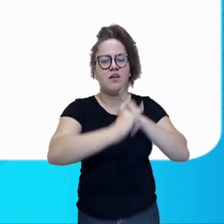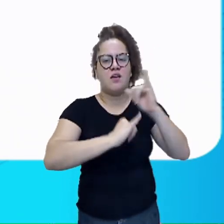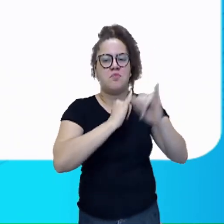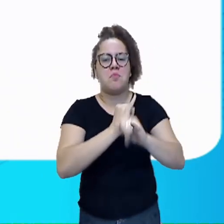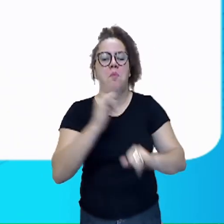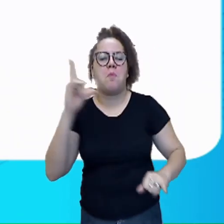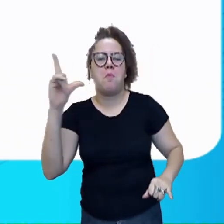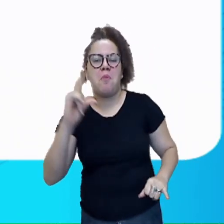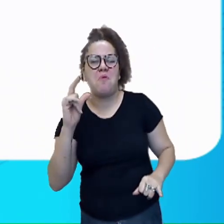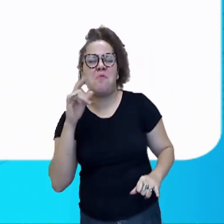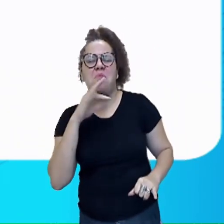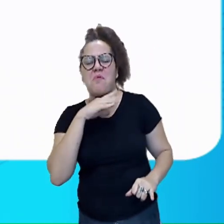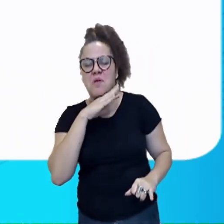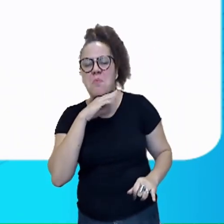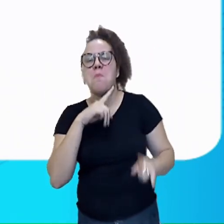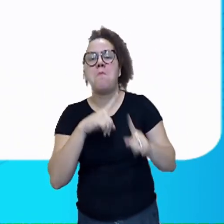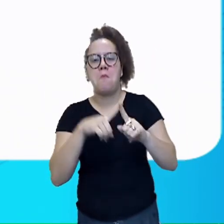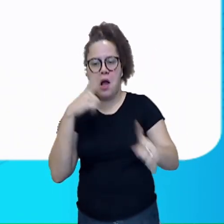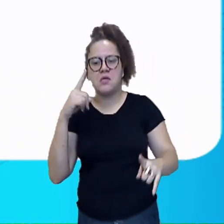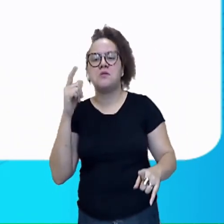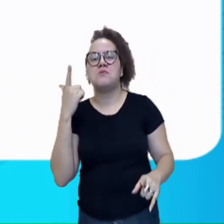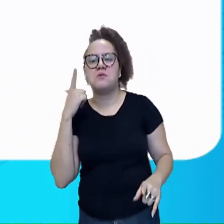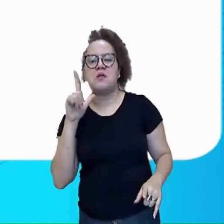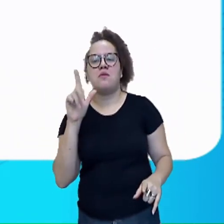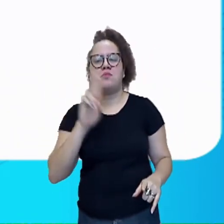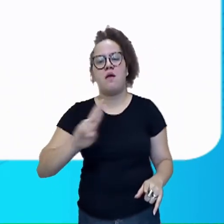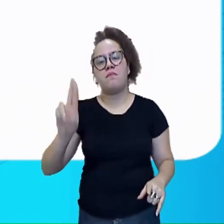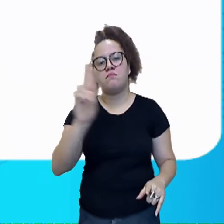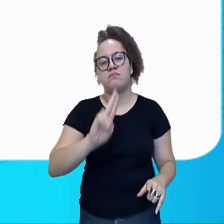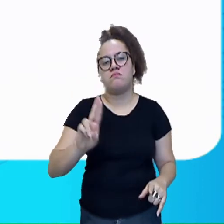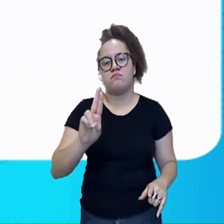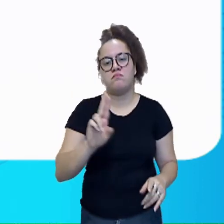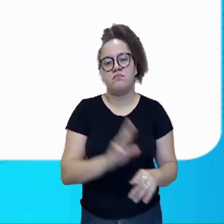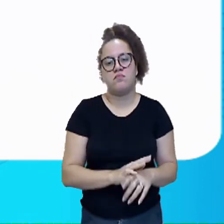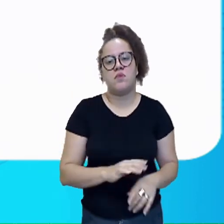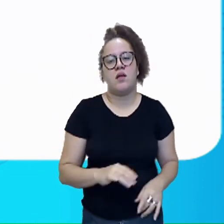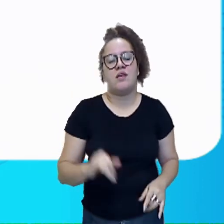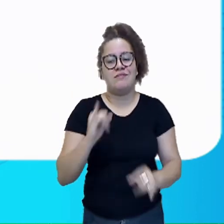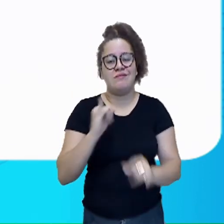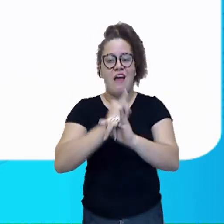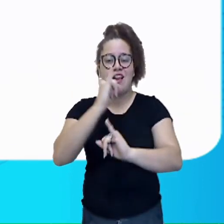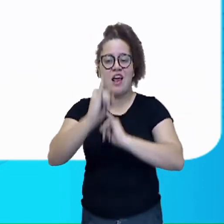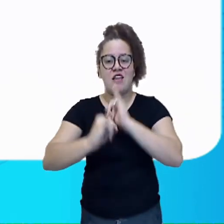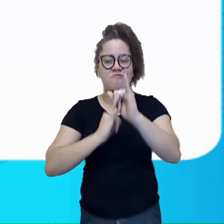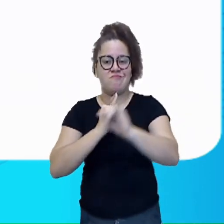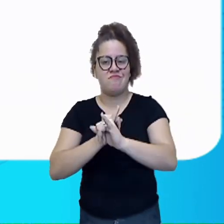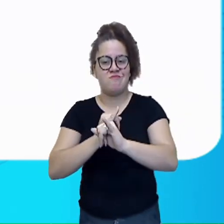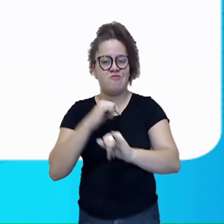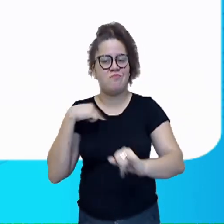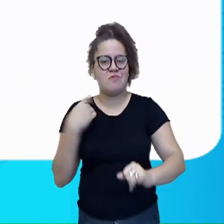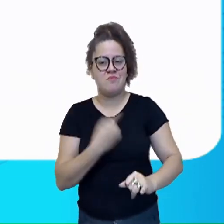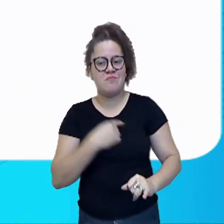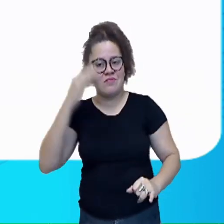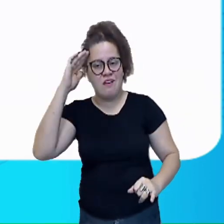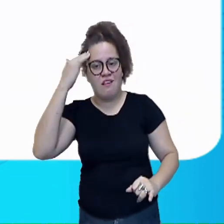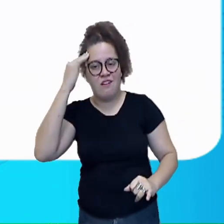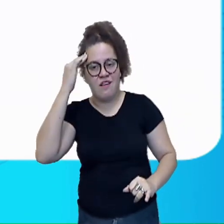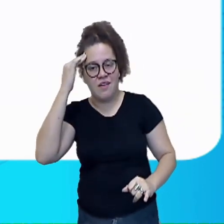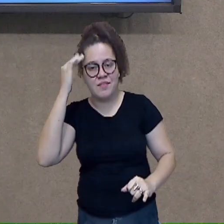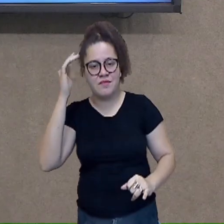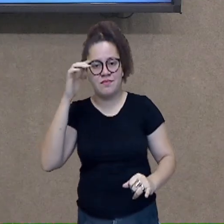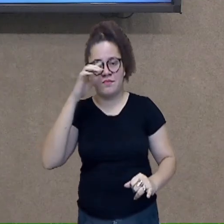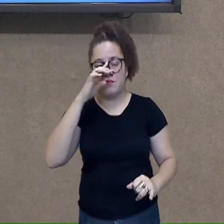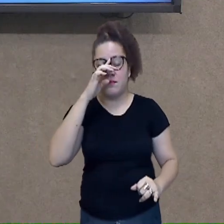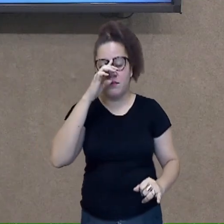seja um pouco ruim. Mas a questão da internet que nós temos que ter na cabeça é que ela veio como ponto-chave de